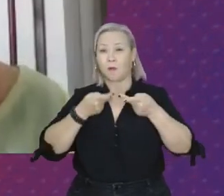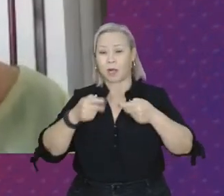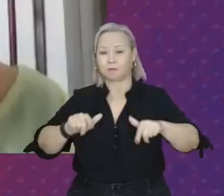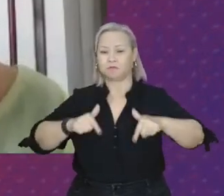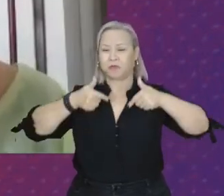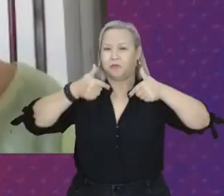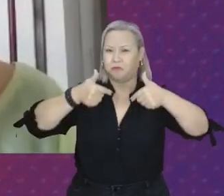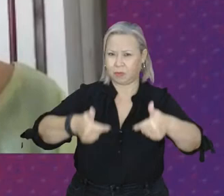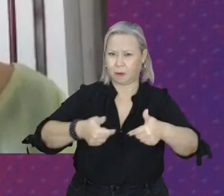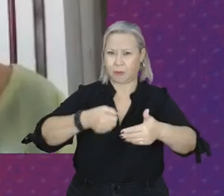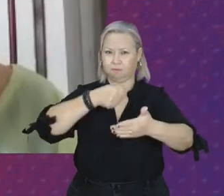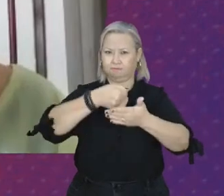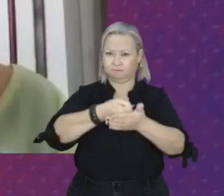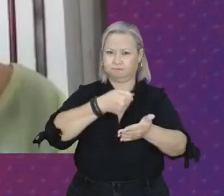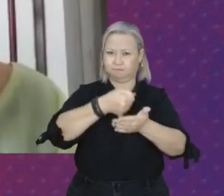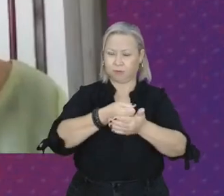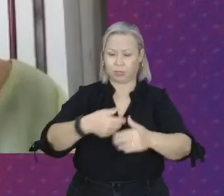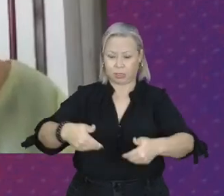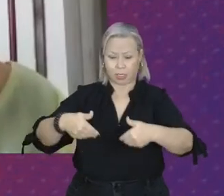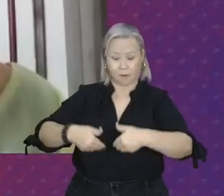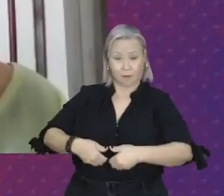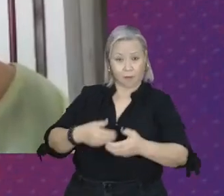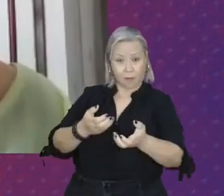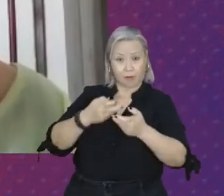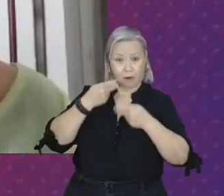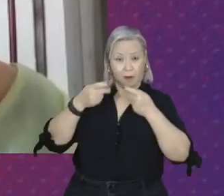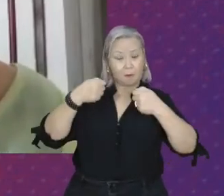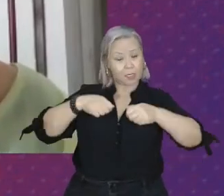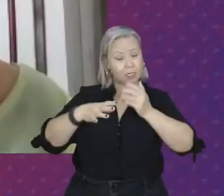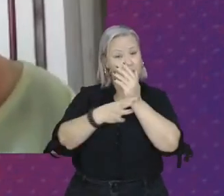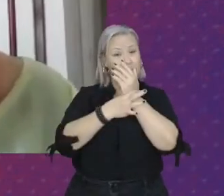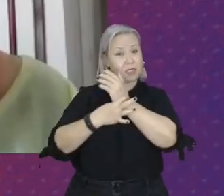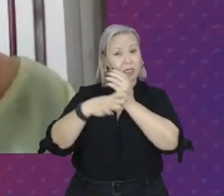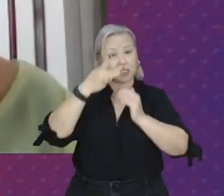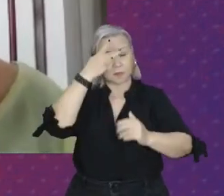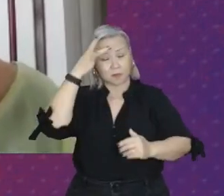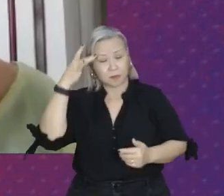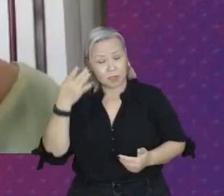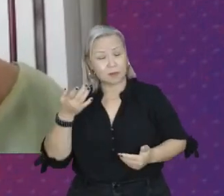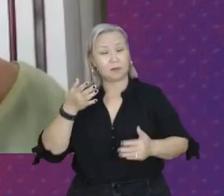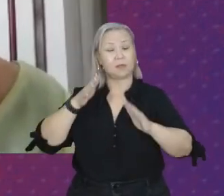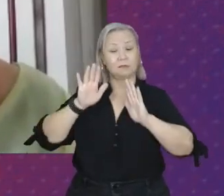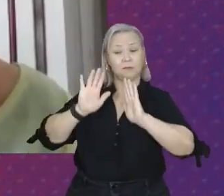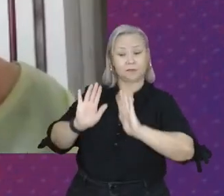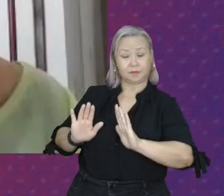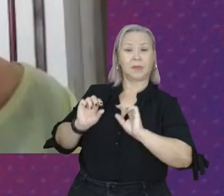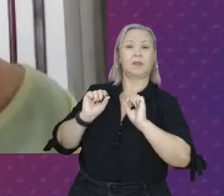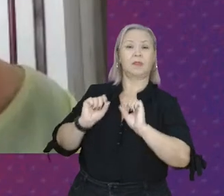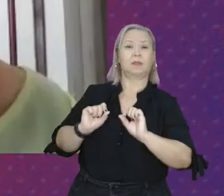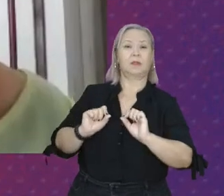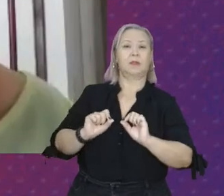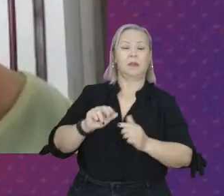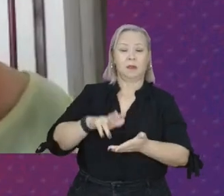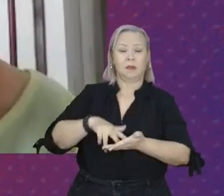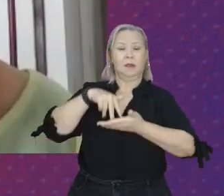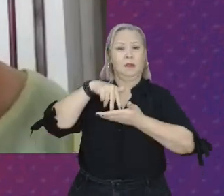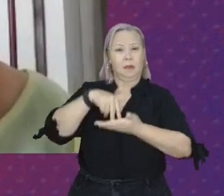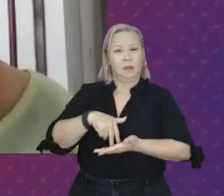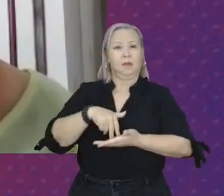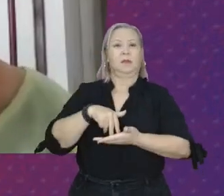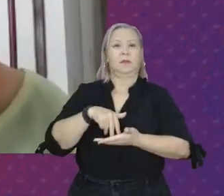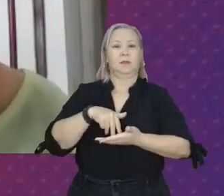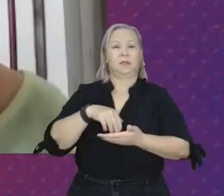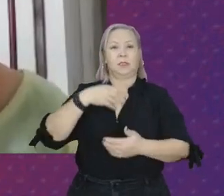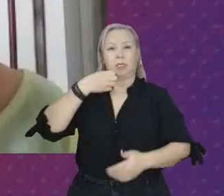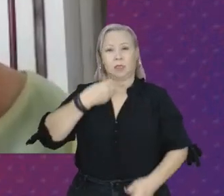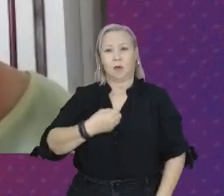da fome, queremos dizer que é preciso garantir que as pessoas estejam fora deste risco